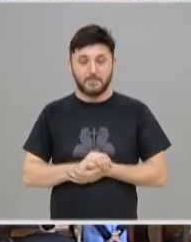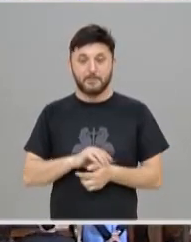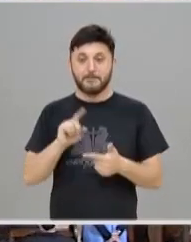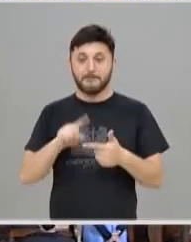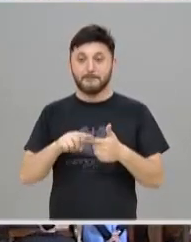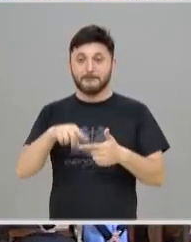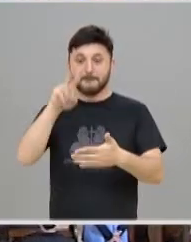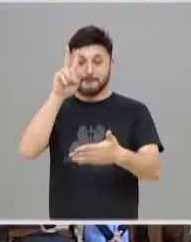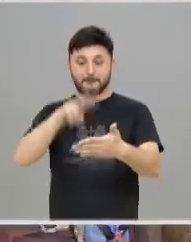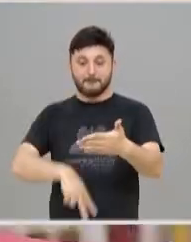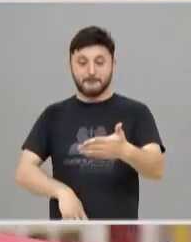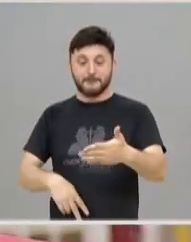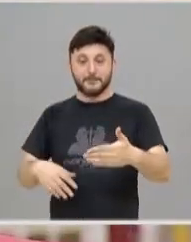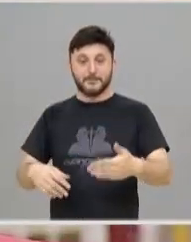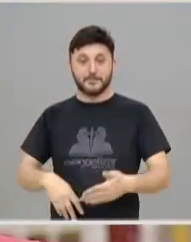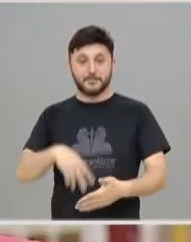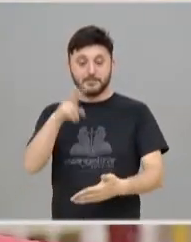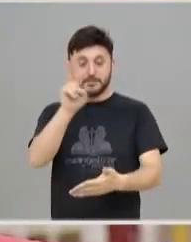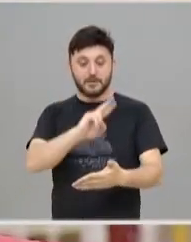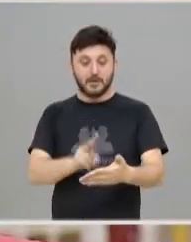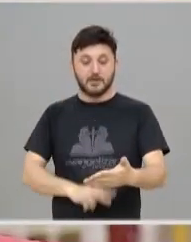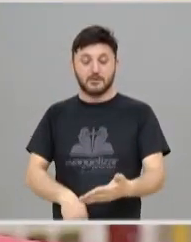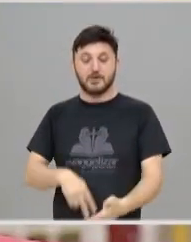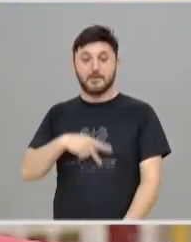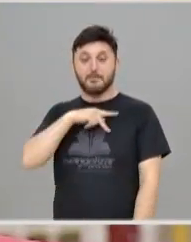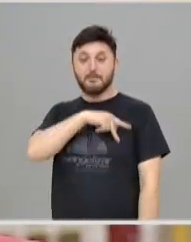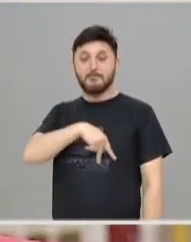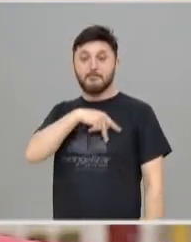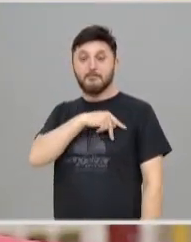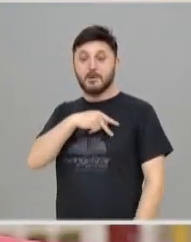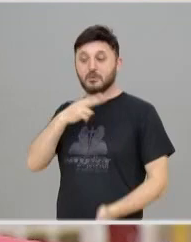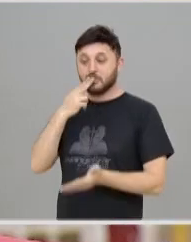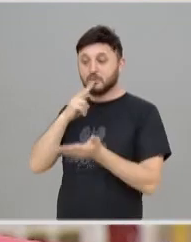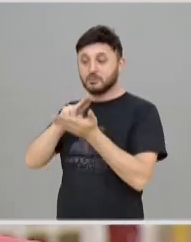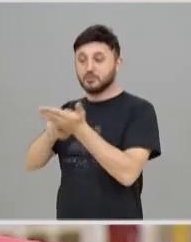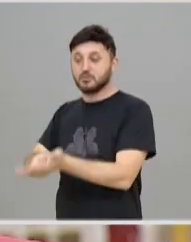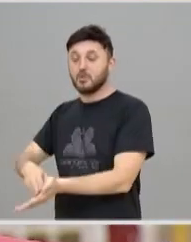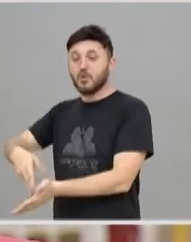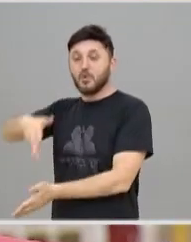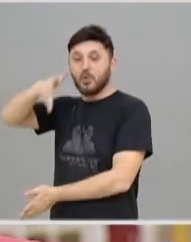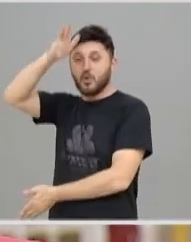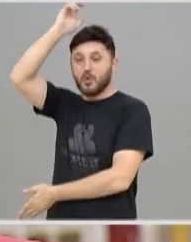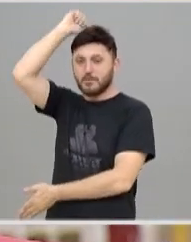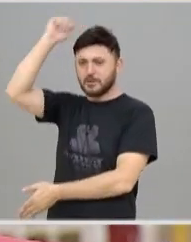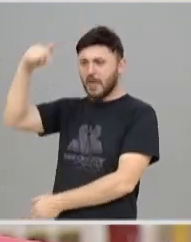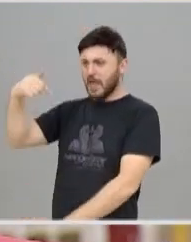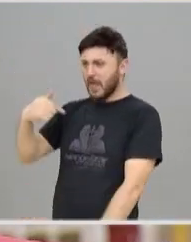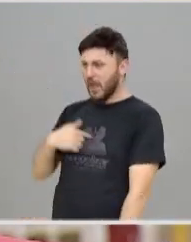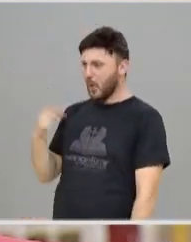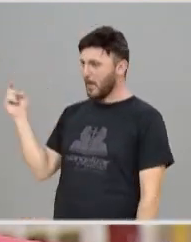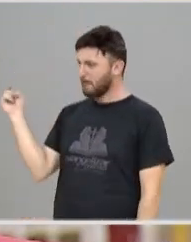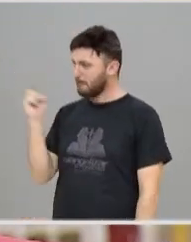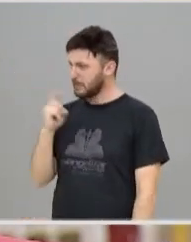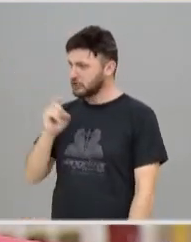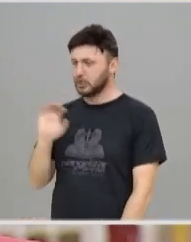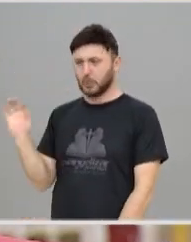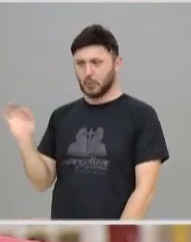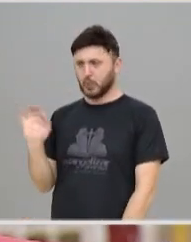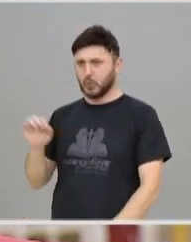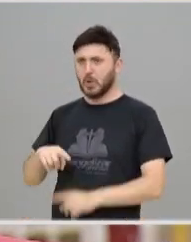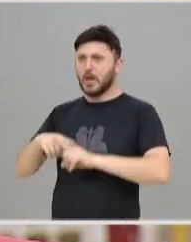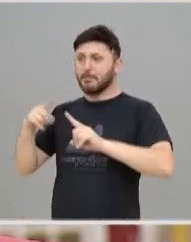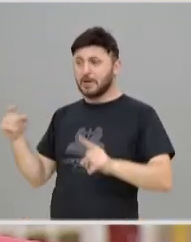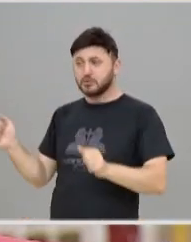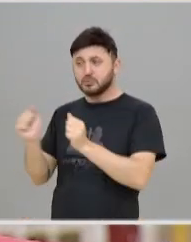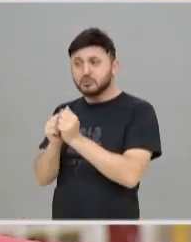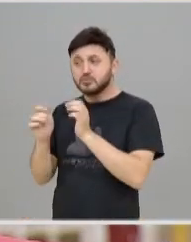Leitura da carta de São Paulo aos Romanos. Irmãos, não estou mentindo, mas em Cristo digo